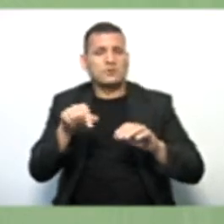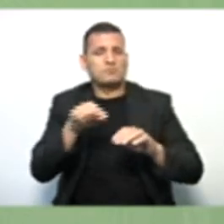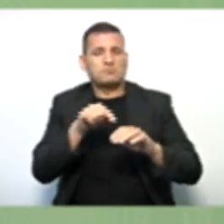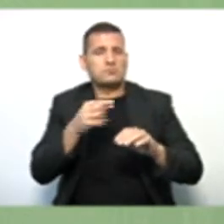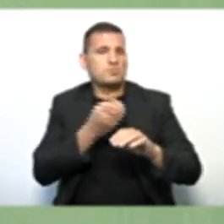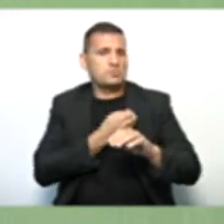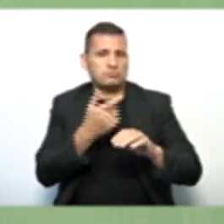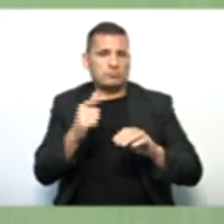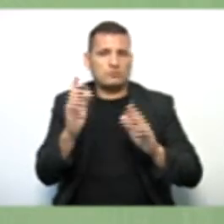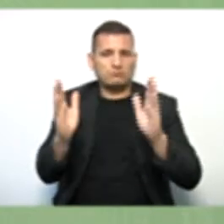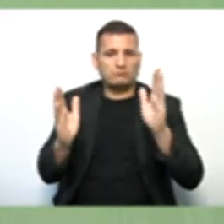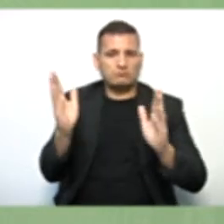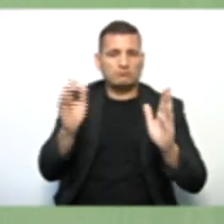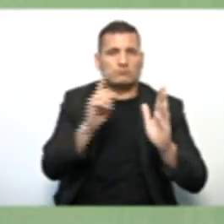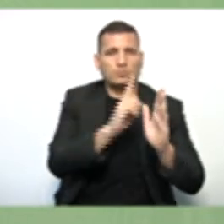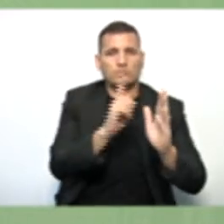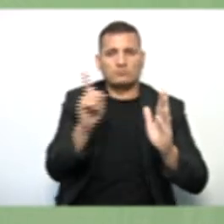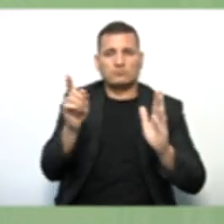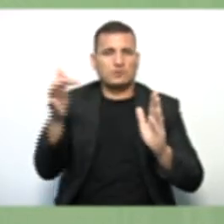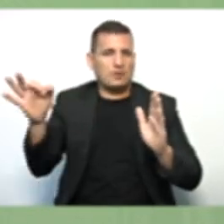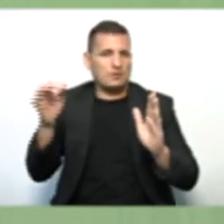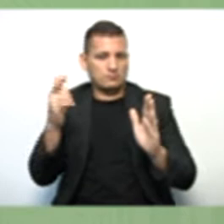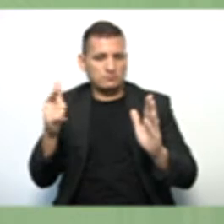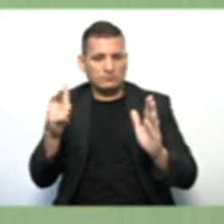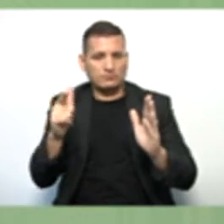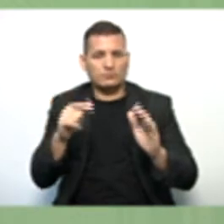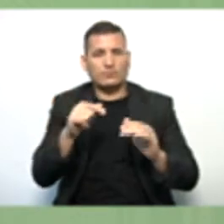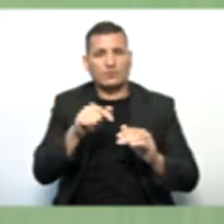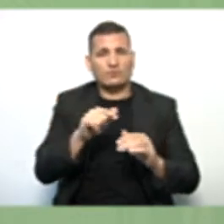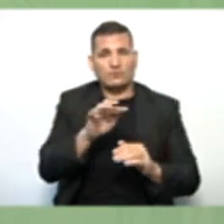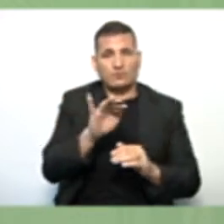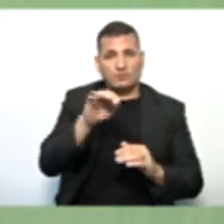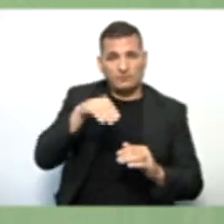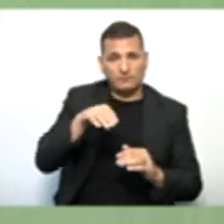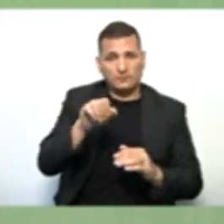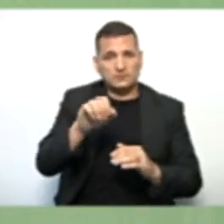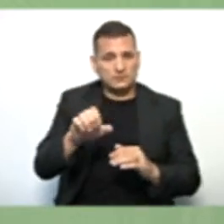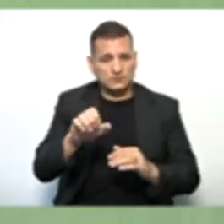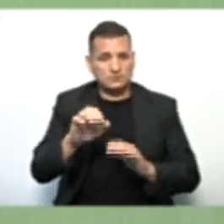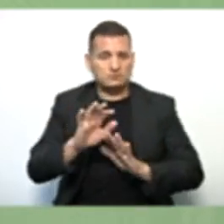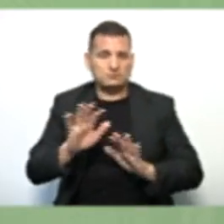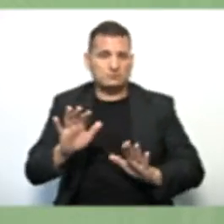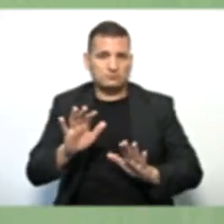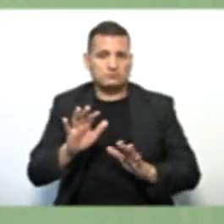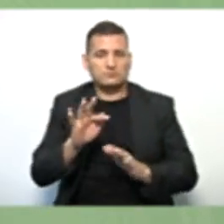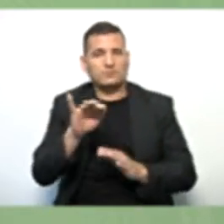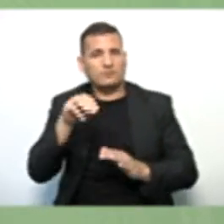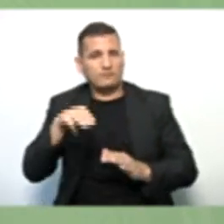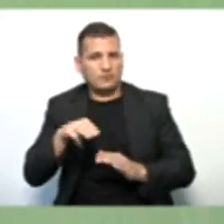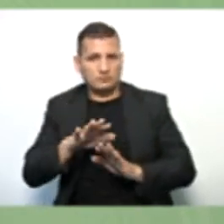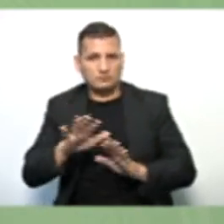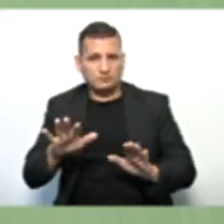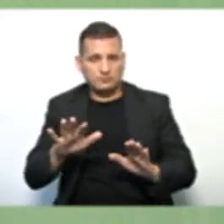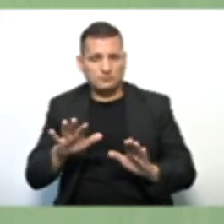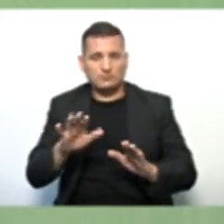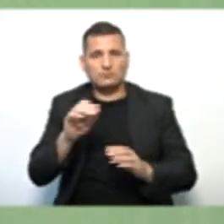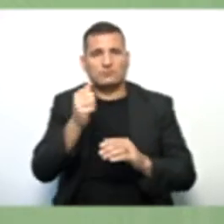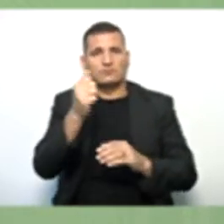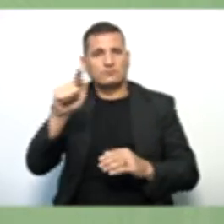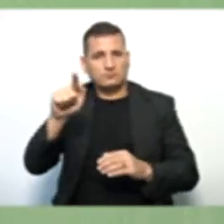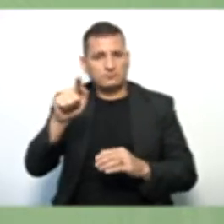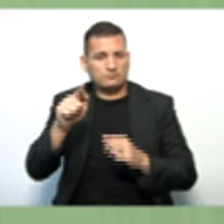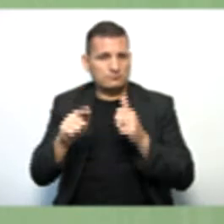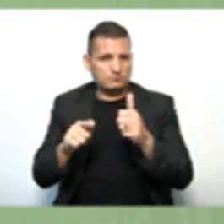entre 1 e 10, tá? Aqui eu coloquei meu fim sim e o meu fim do algoritmo, tá